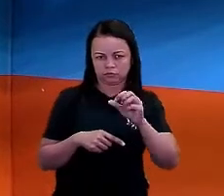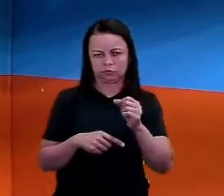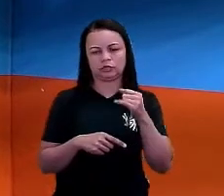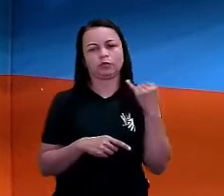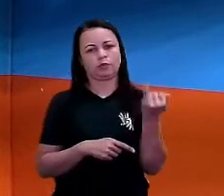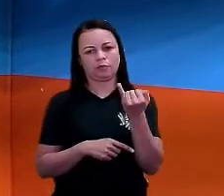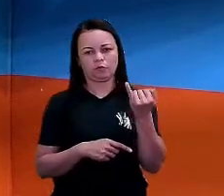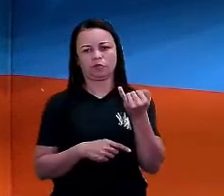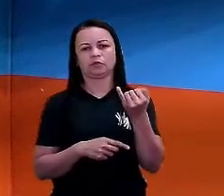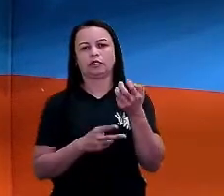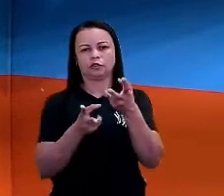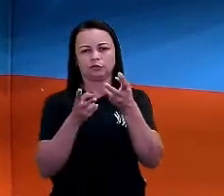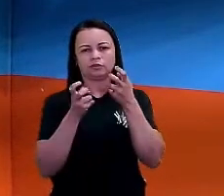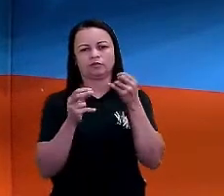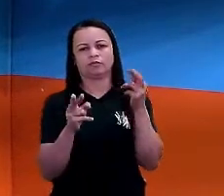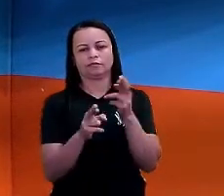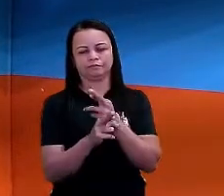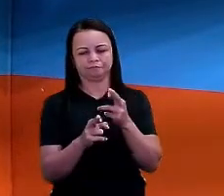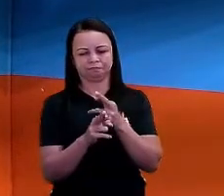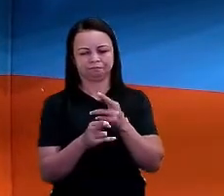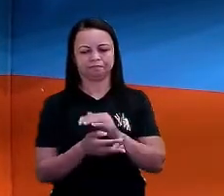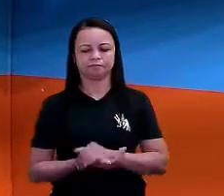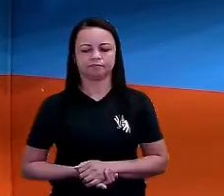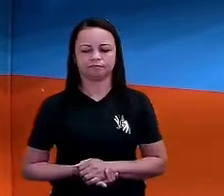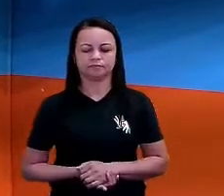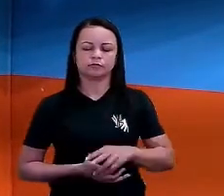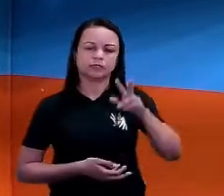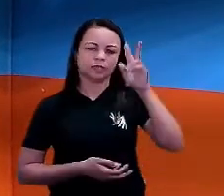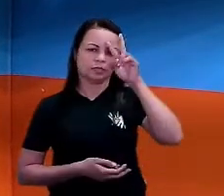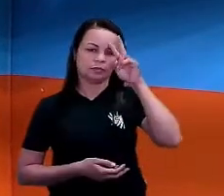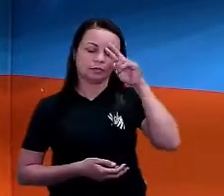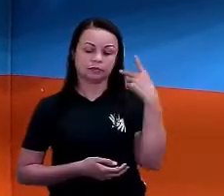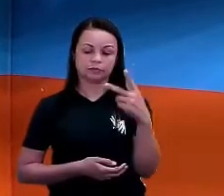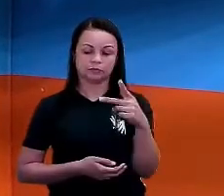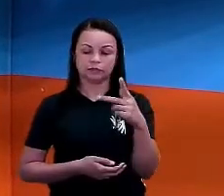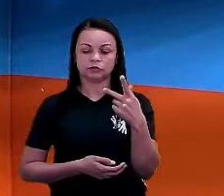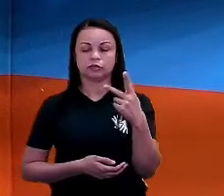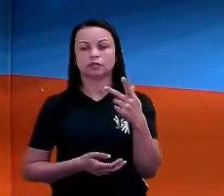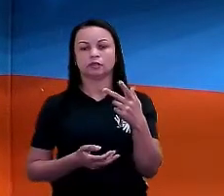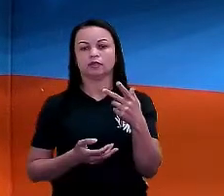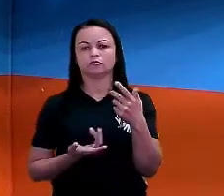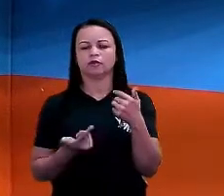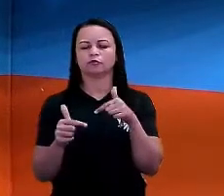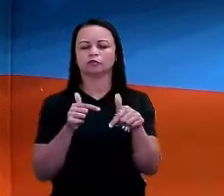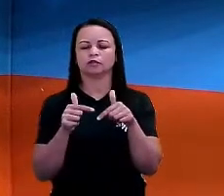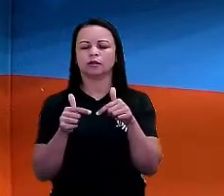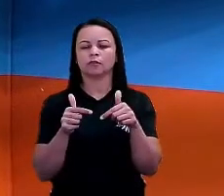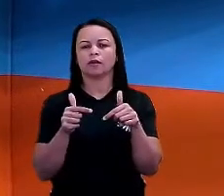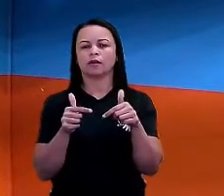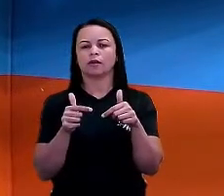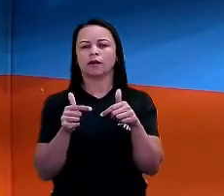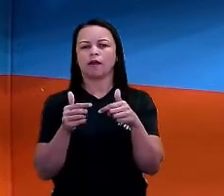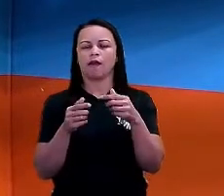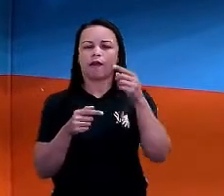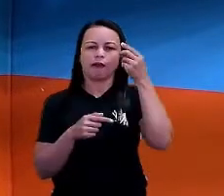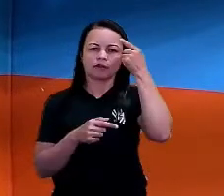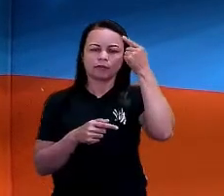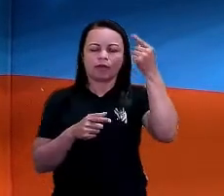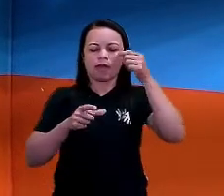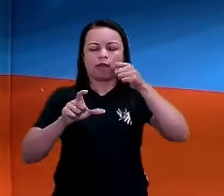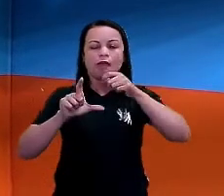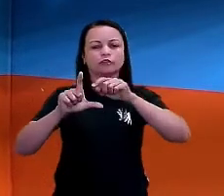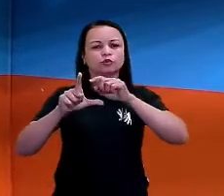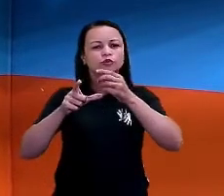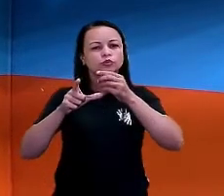essa relação, tá? Então, lembrando disso, vamos trabalhar a ideia dos ângulos internos, que aí eu quero trazer